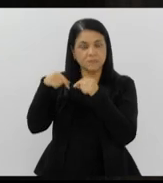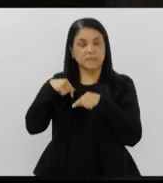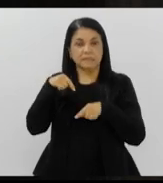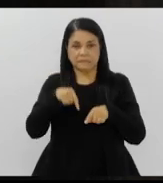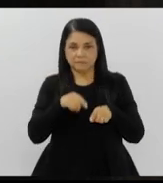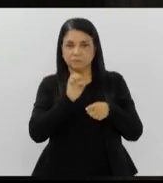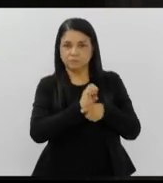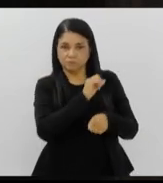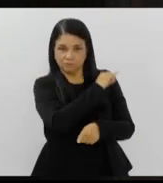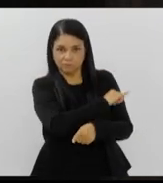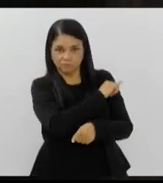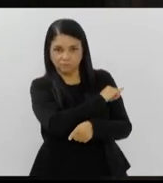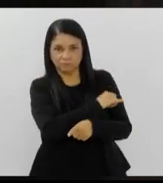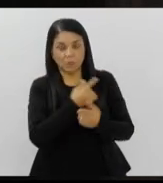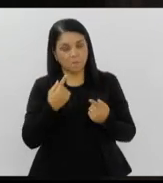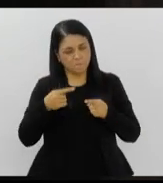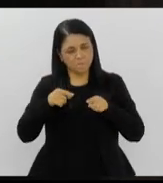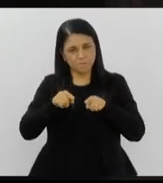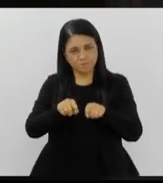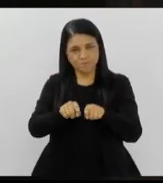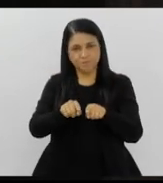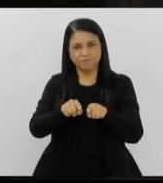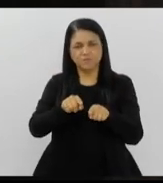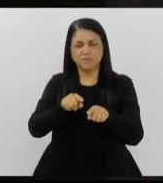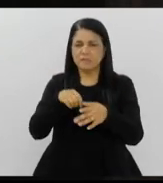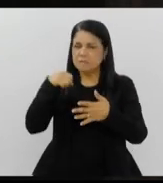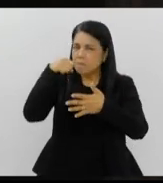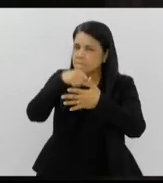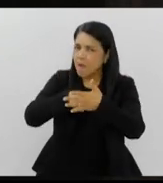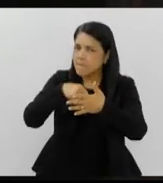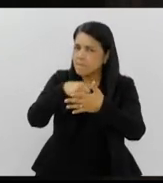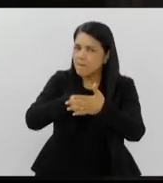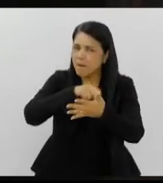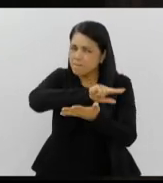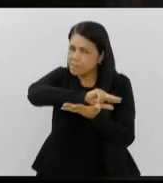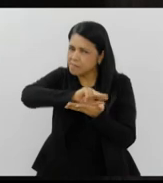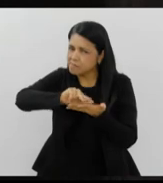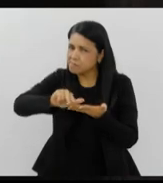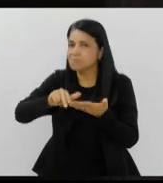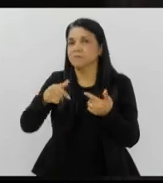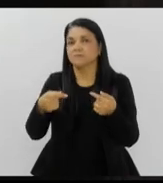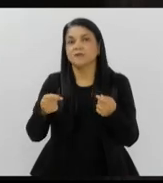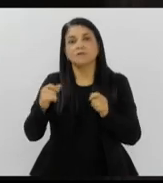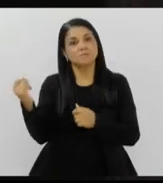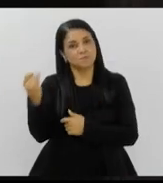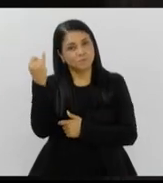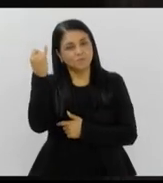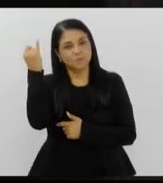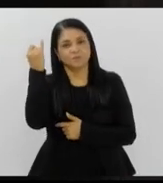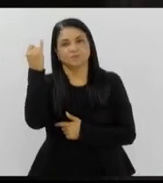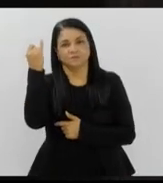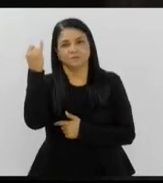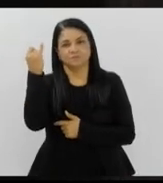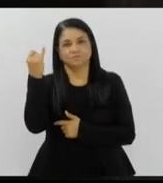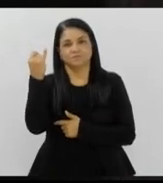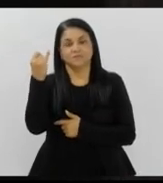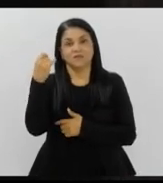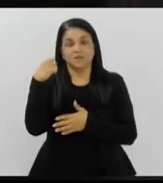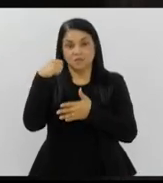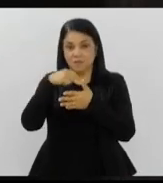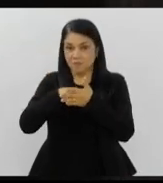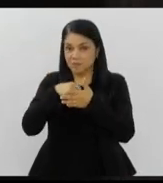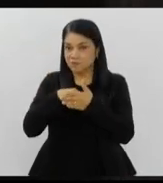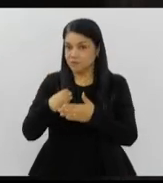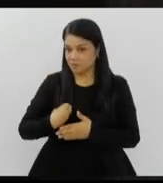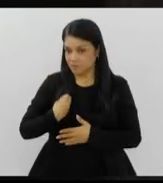também, uma parceira de várias batalhas. Eu acho que isso que é importante. Nós estamos aqui na Batalha da Vida